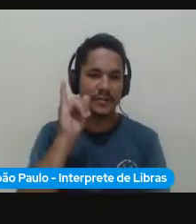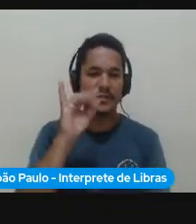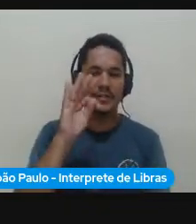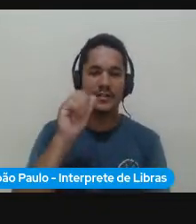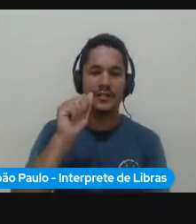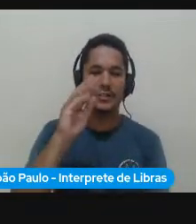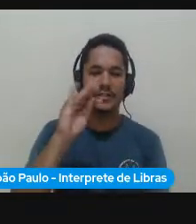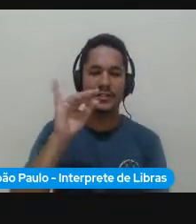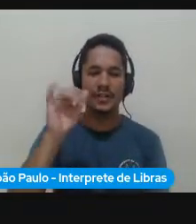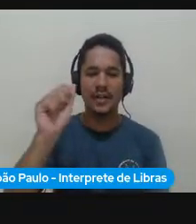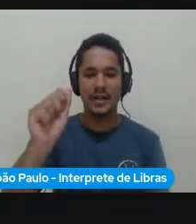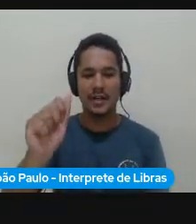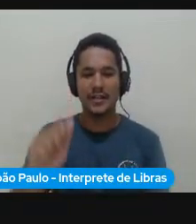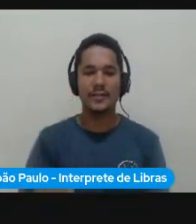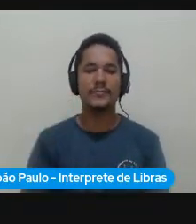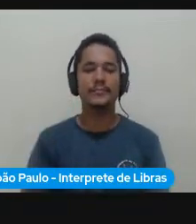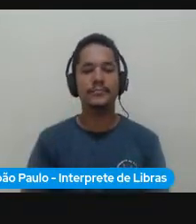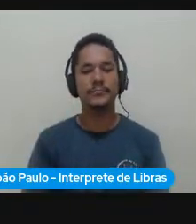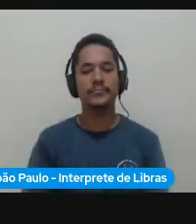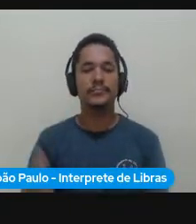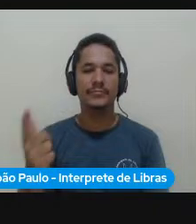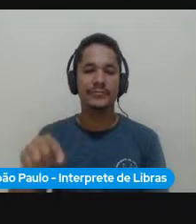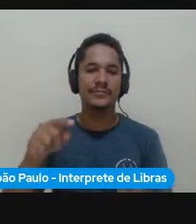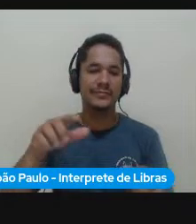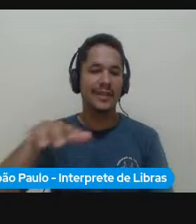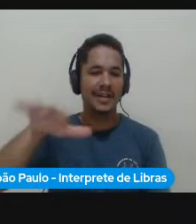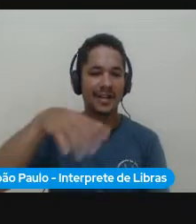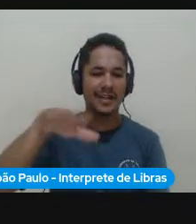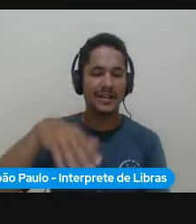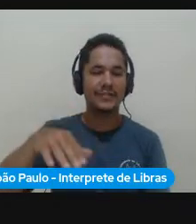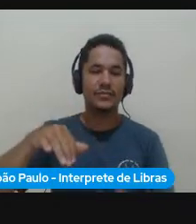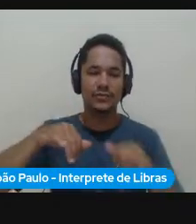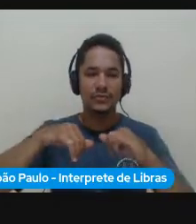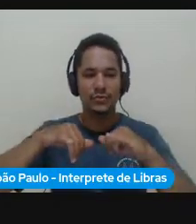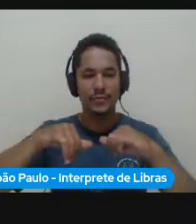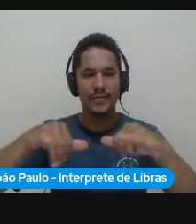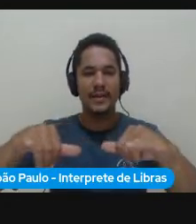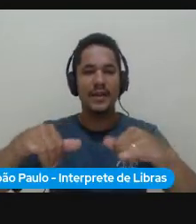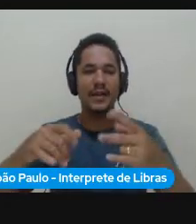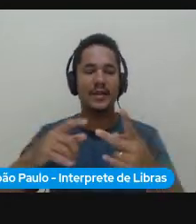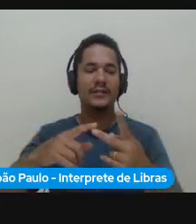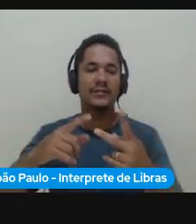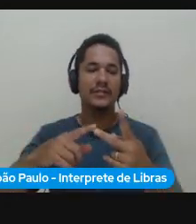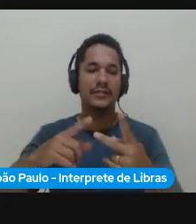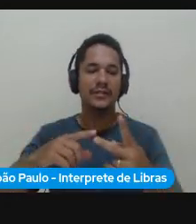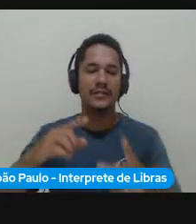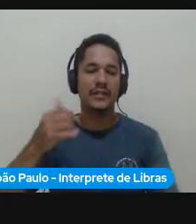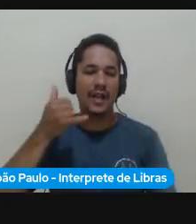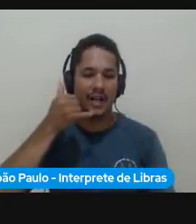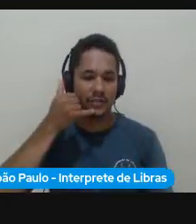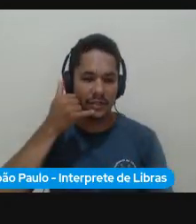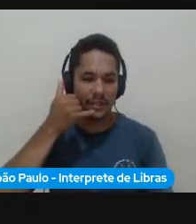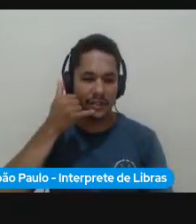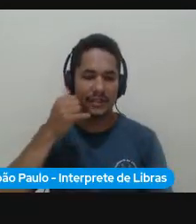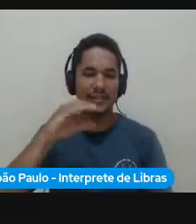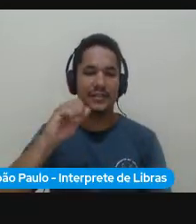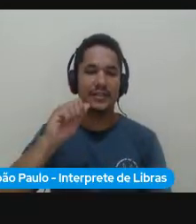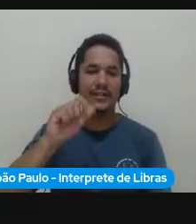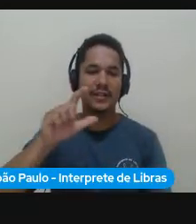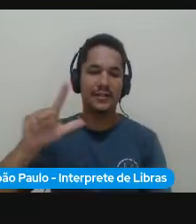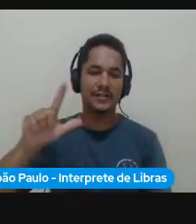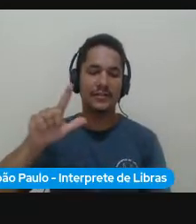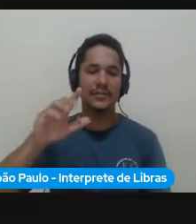mutirões, na área de supermercado, call center, nós estamos com muitas, mas muitas vagas mesmo. E